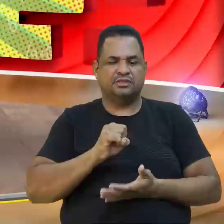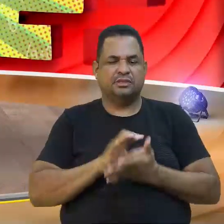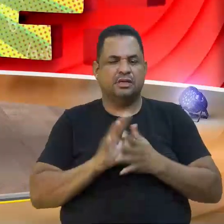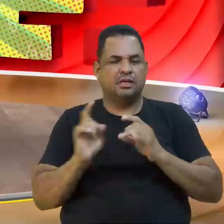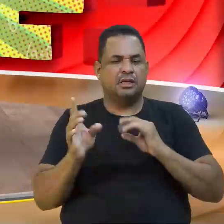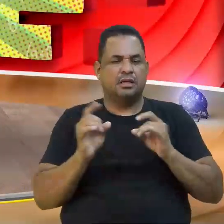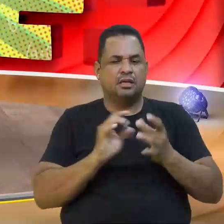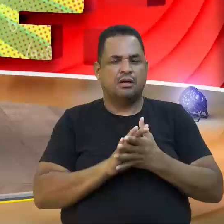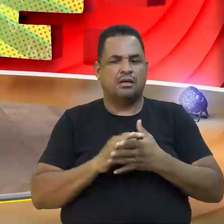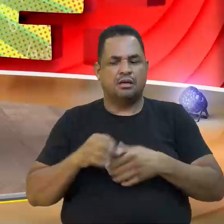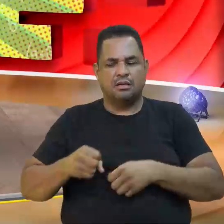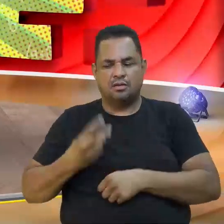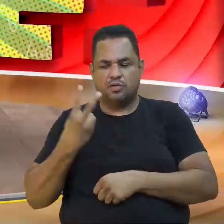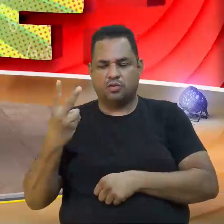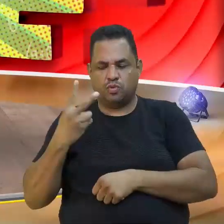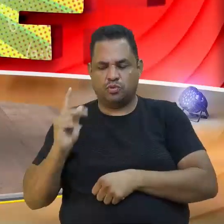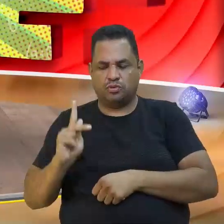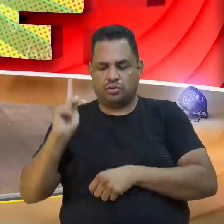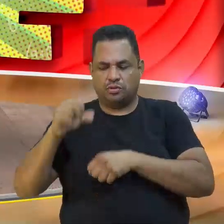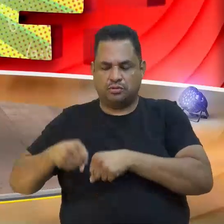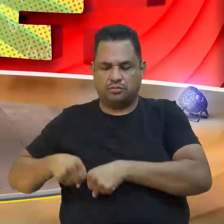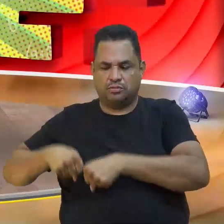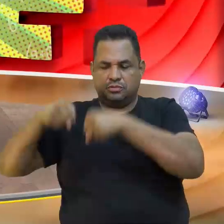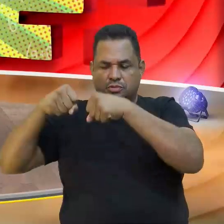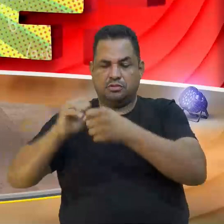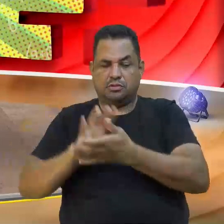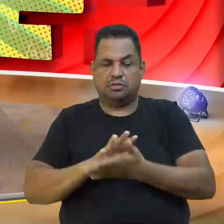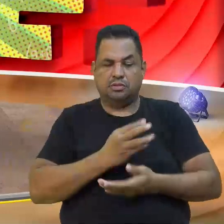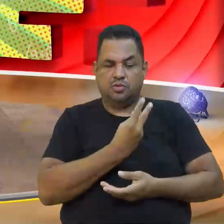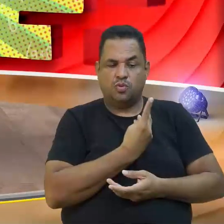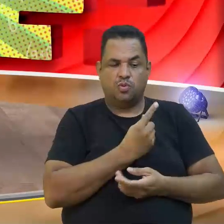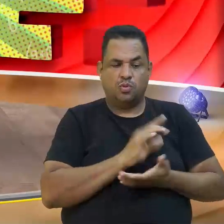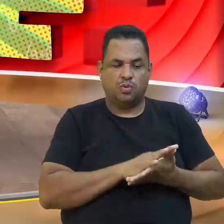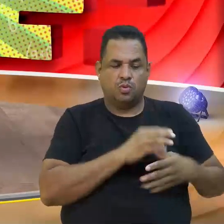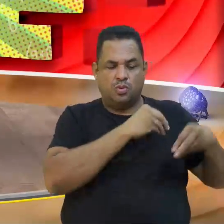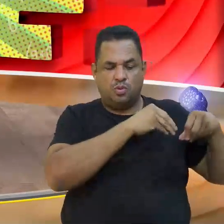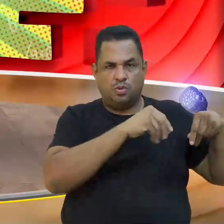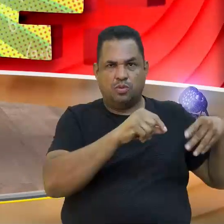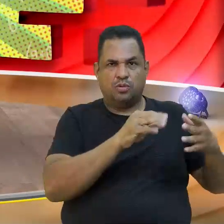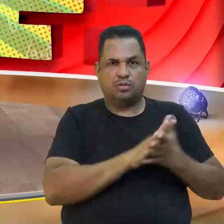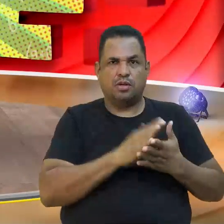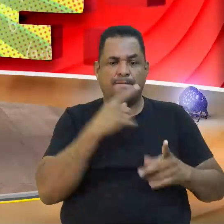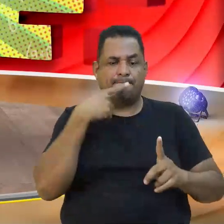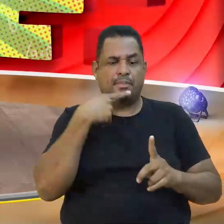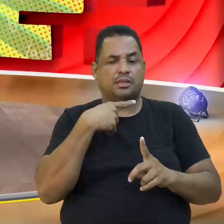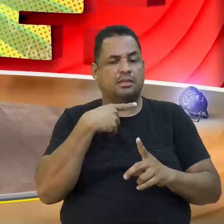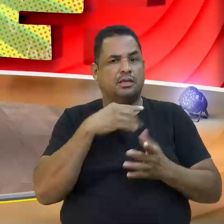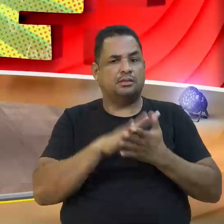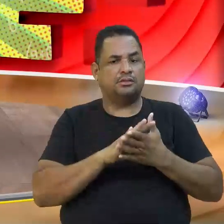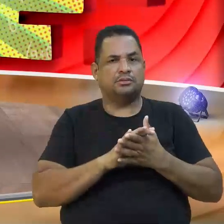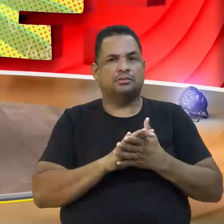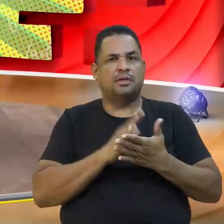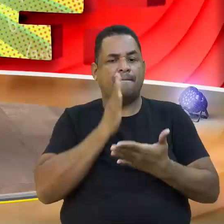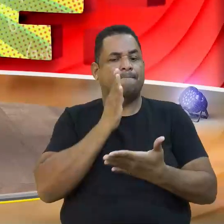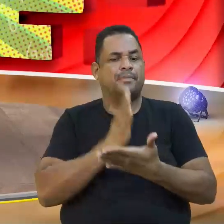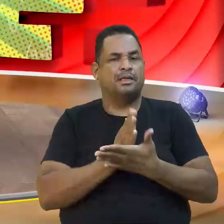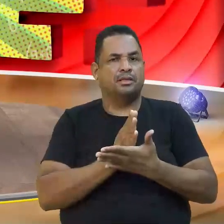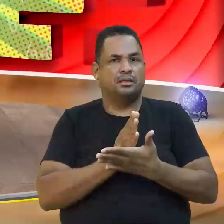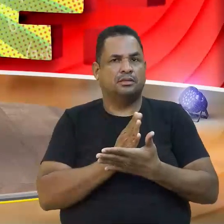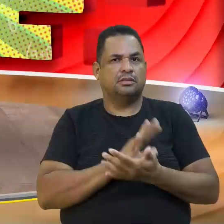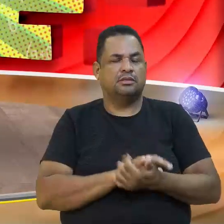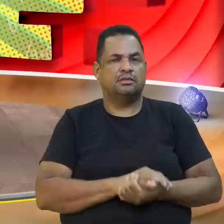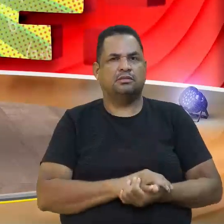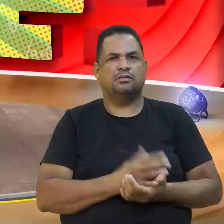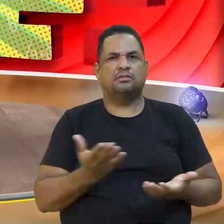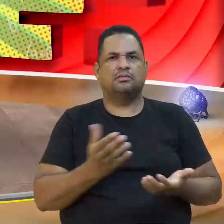de mandioca eu vou fazer 1 quilo de farinha, a relação entre a farinha e a mandioca é da metade, não é? Porque a metade é 2, a metade dá